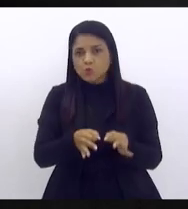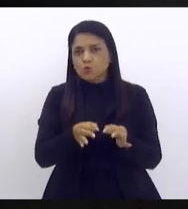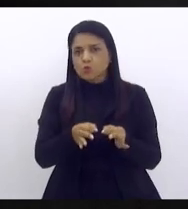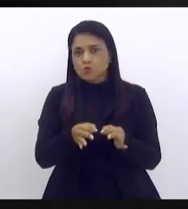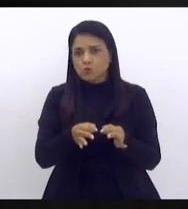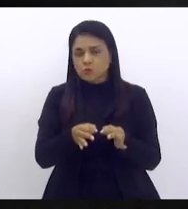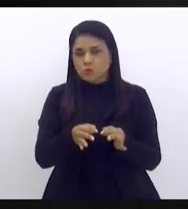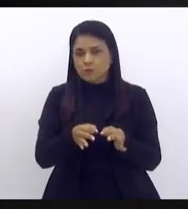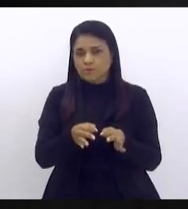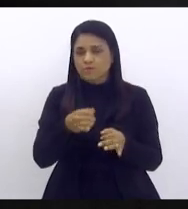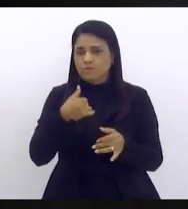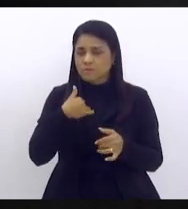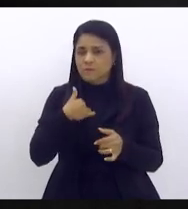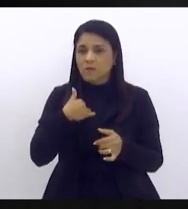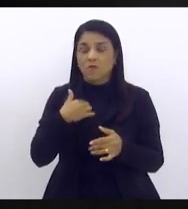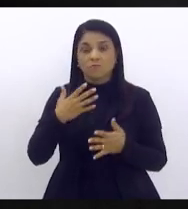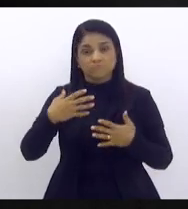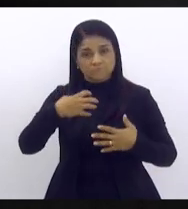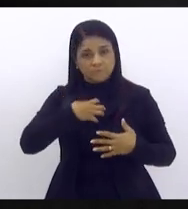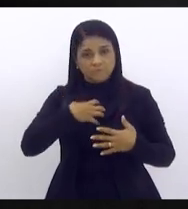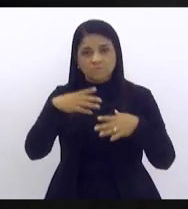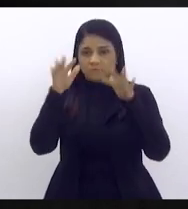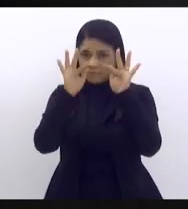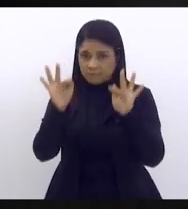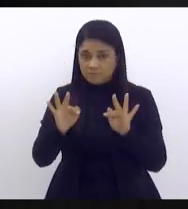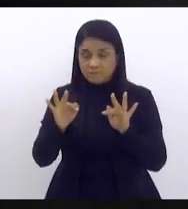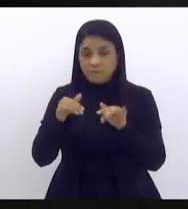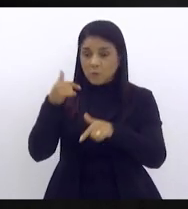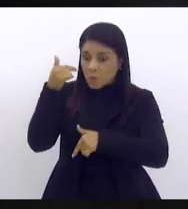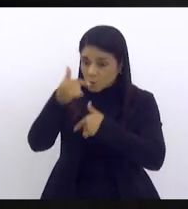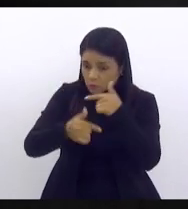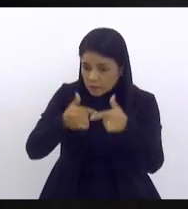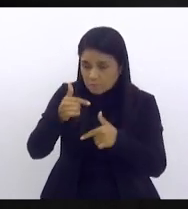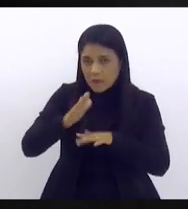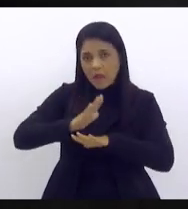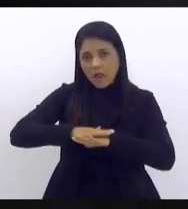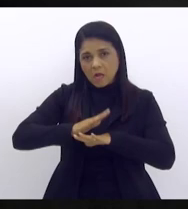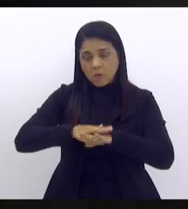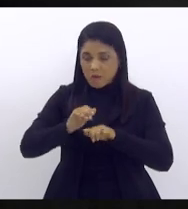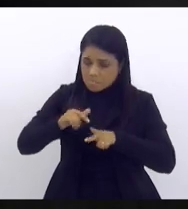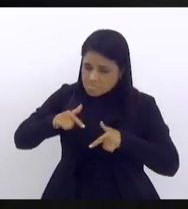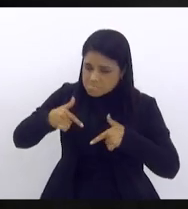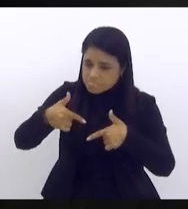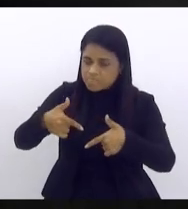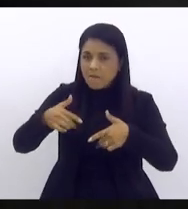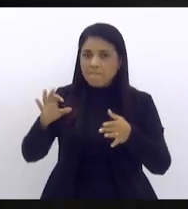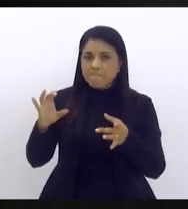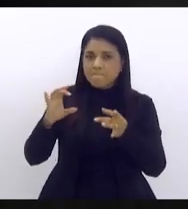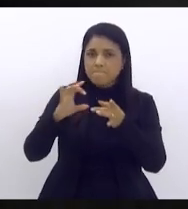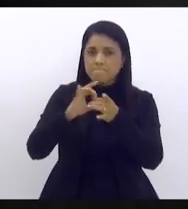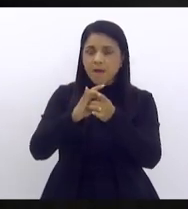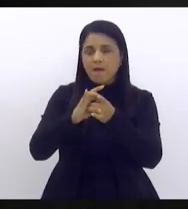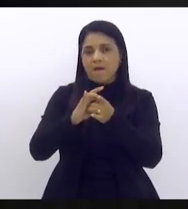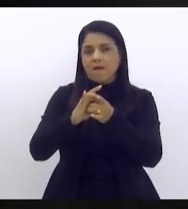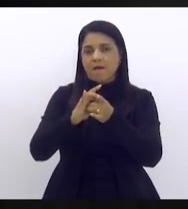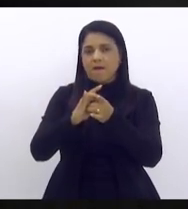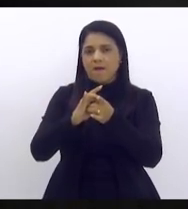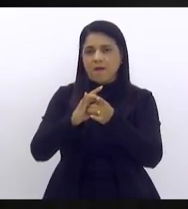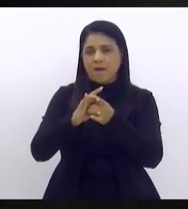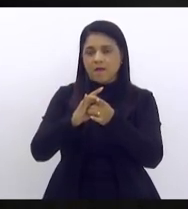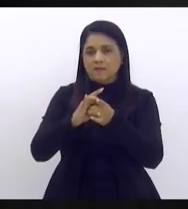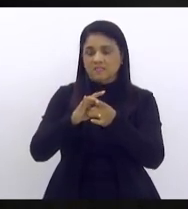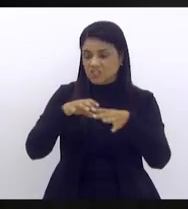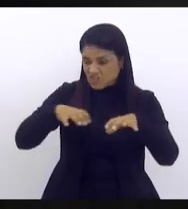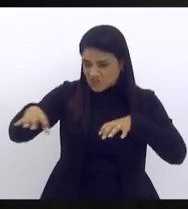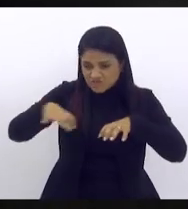e eu quero dizer que eu estou muito feliz aqui, porque a minha tarefa é somar esforços. Eu acho que quem divide acaba a gente não